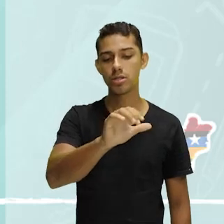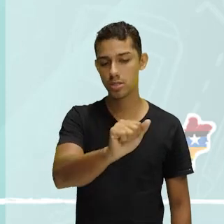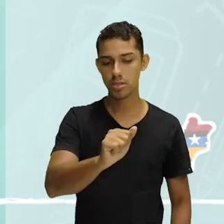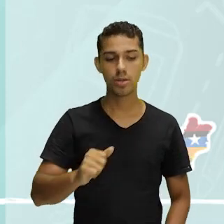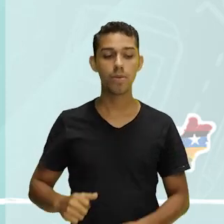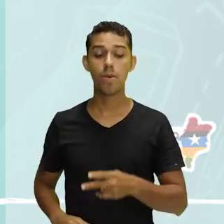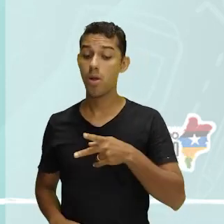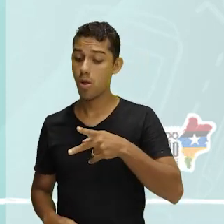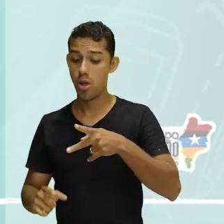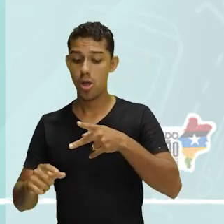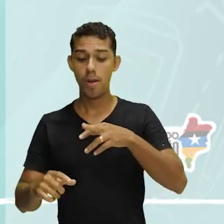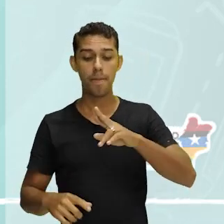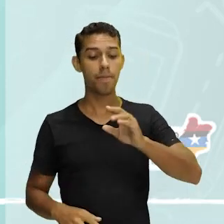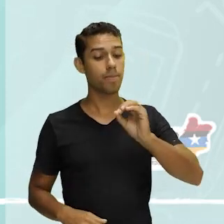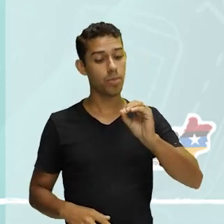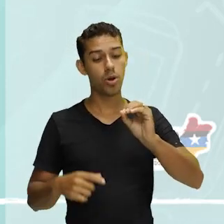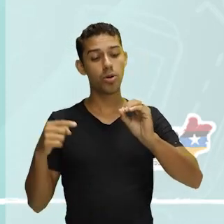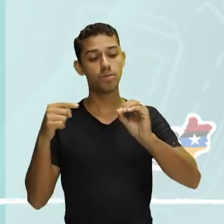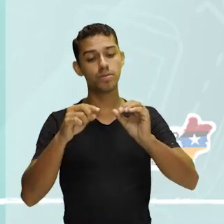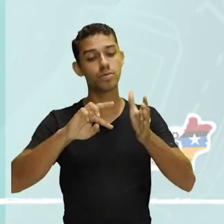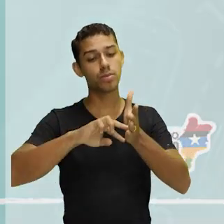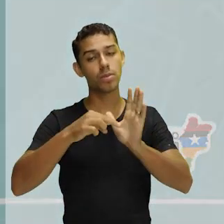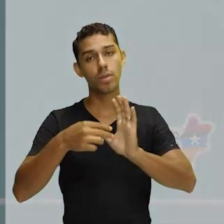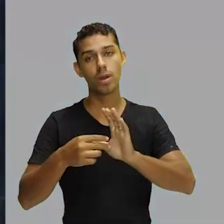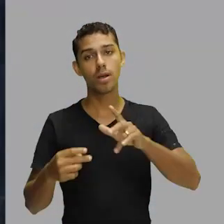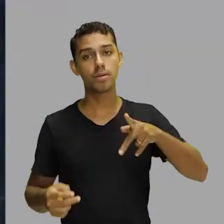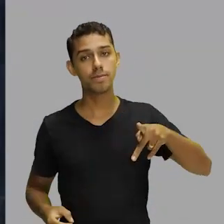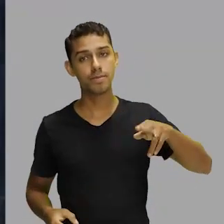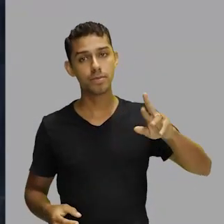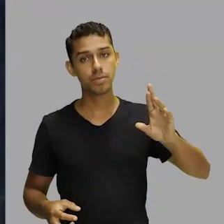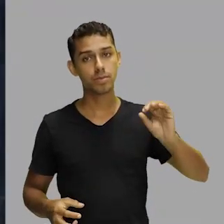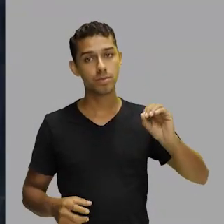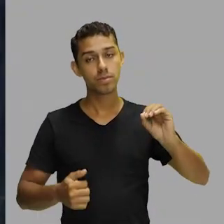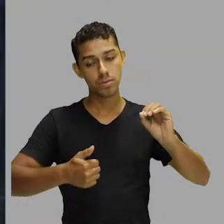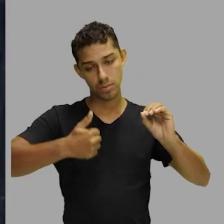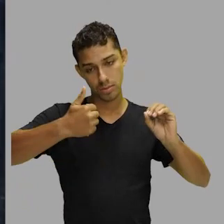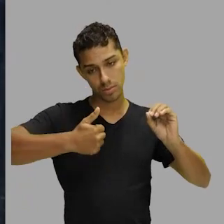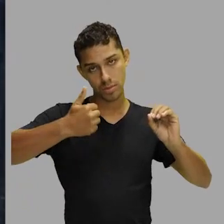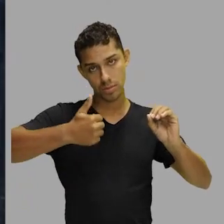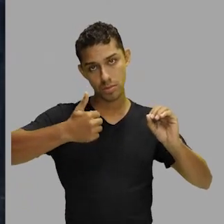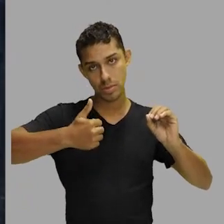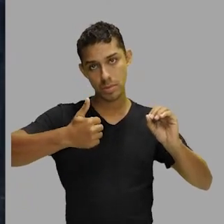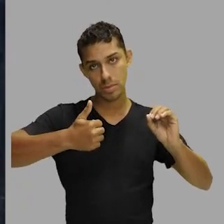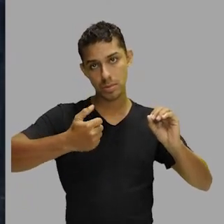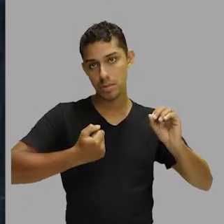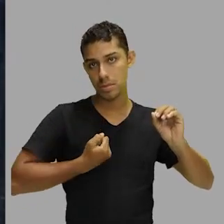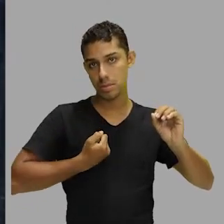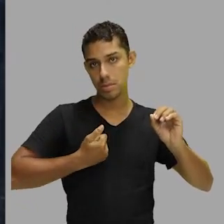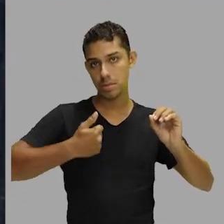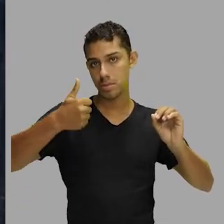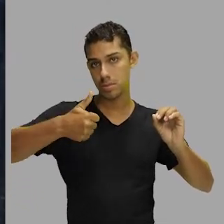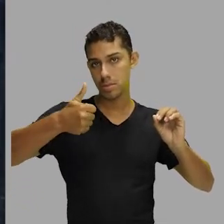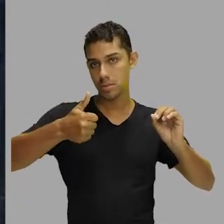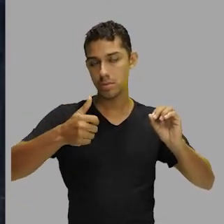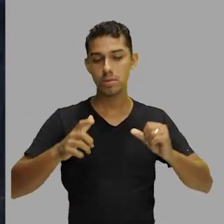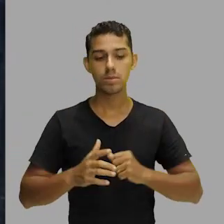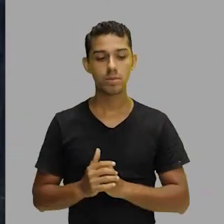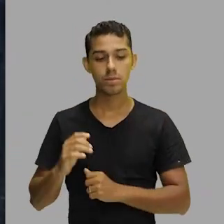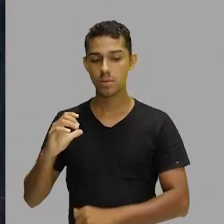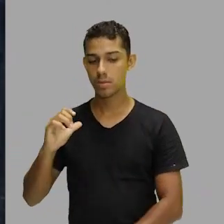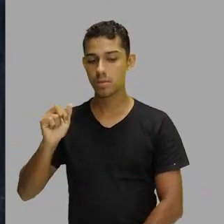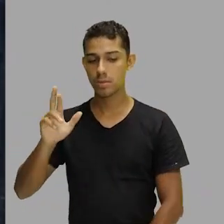pró, esse radical pró tem a ver, significa primeiro, tá? Então, carionte tem a